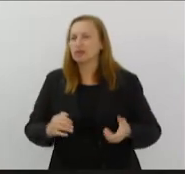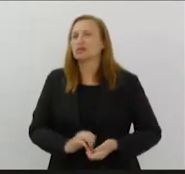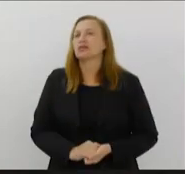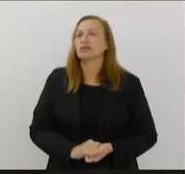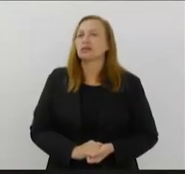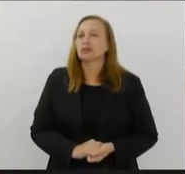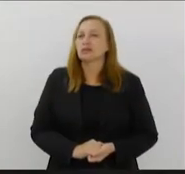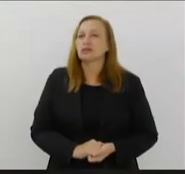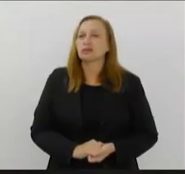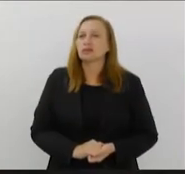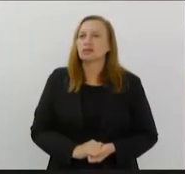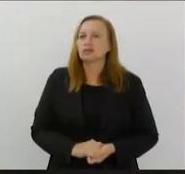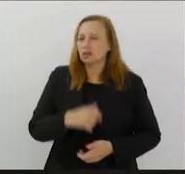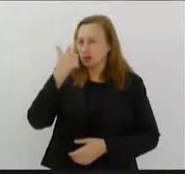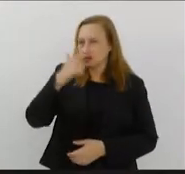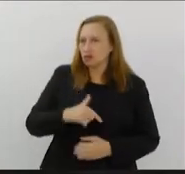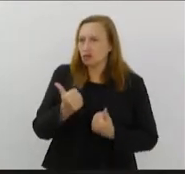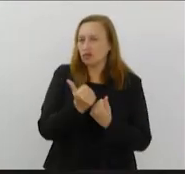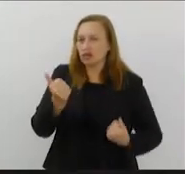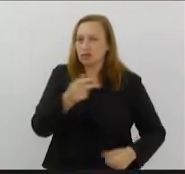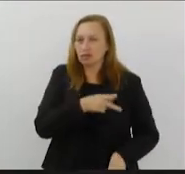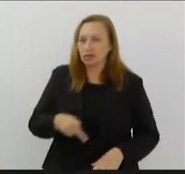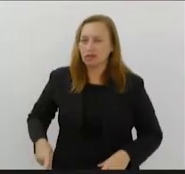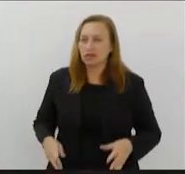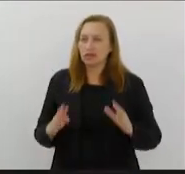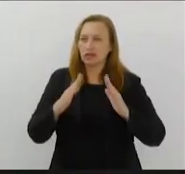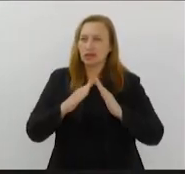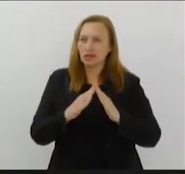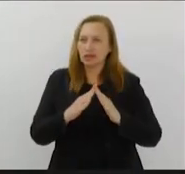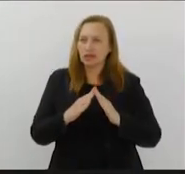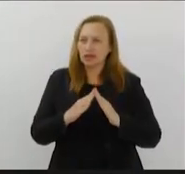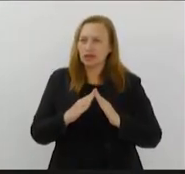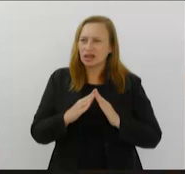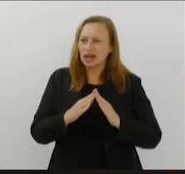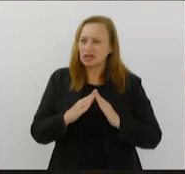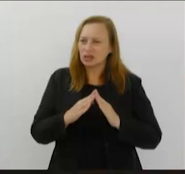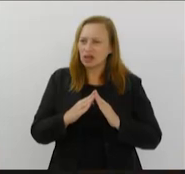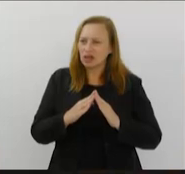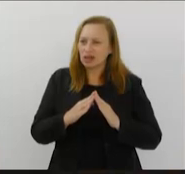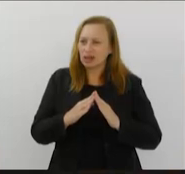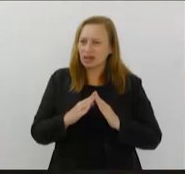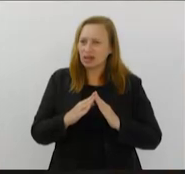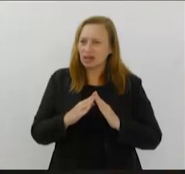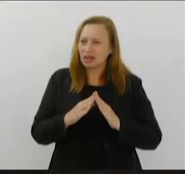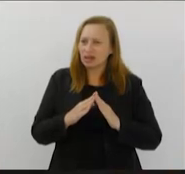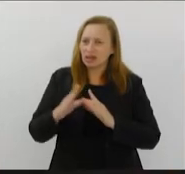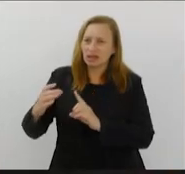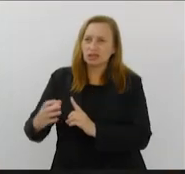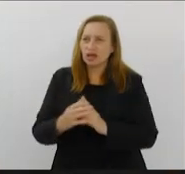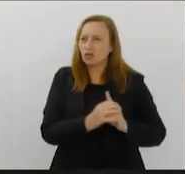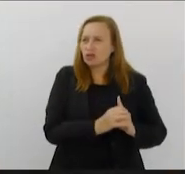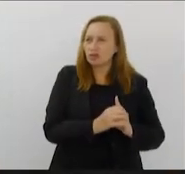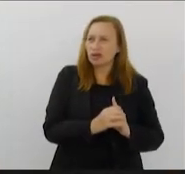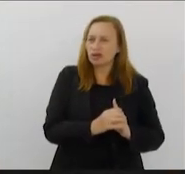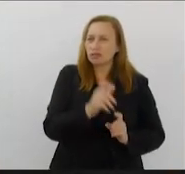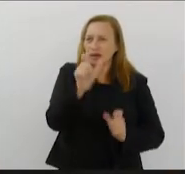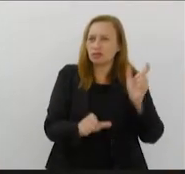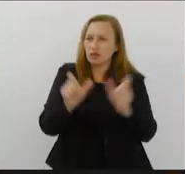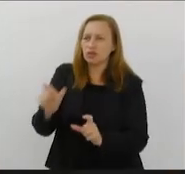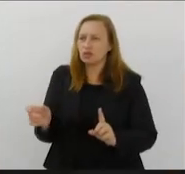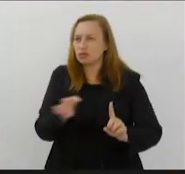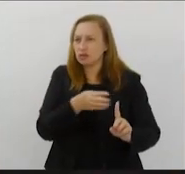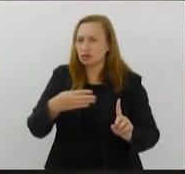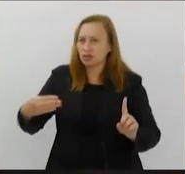LGBTQIA+. Sou vice-presidente da Casa Dulce Seixas, que é a primeira e única casa de acolhimento para pessoas